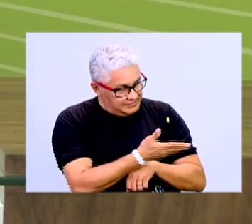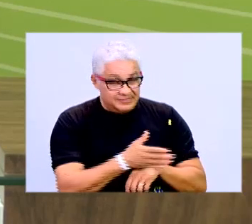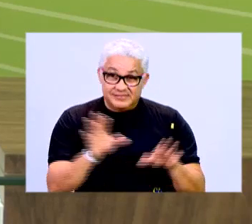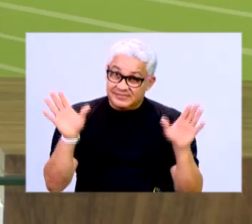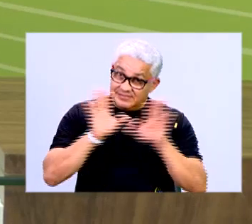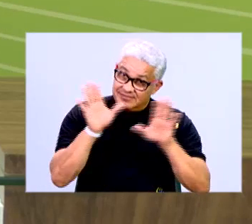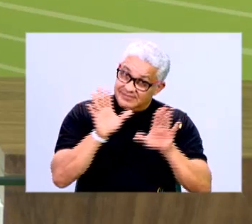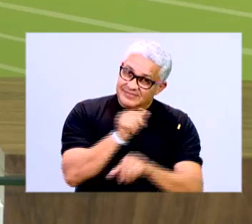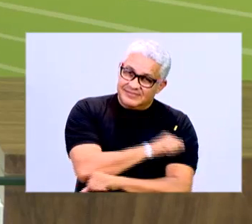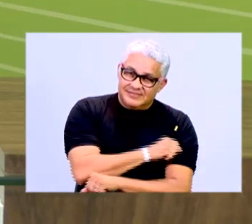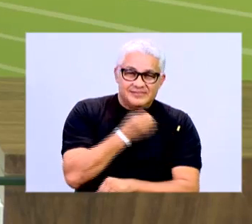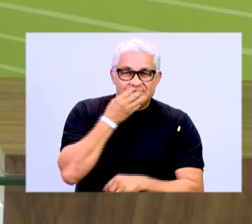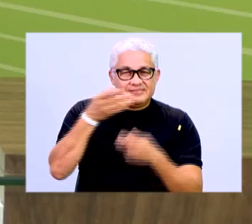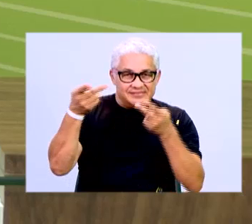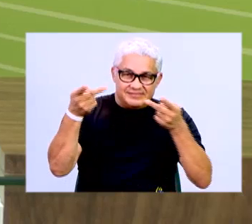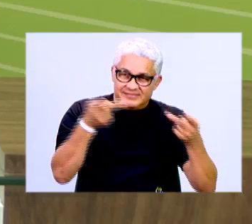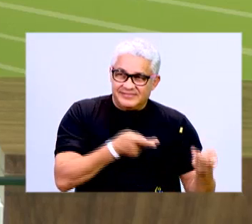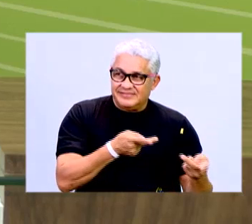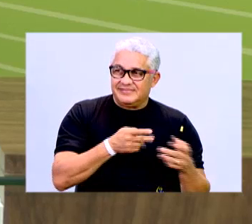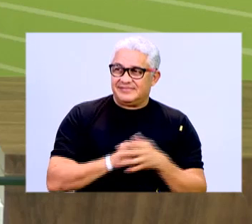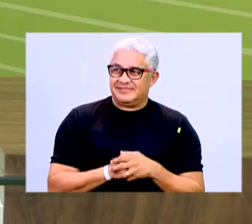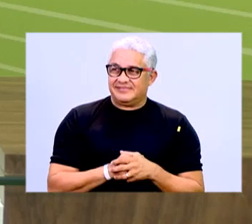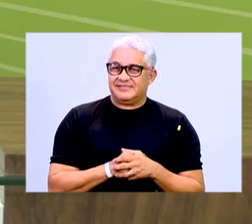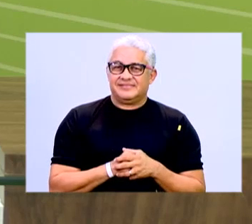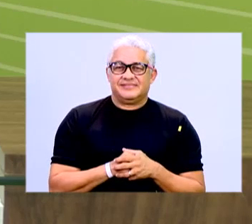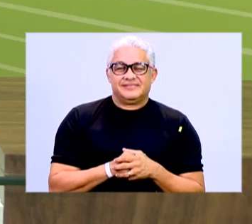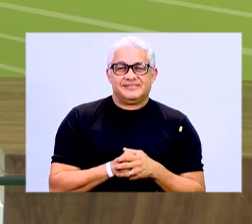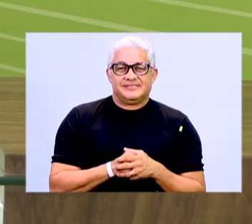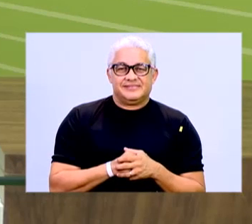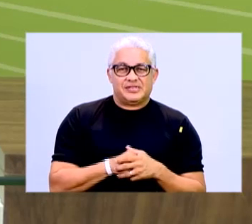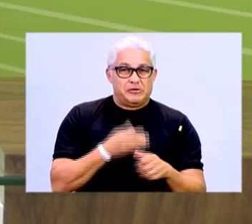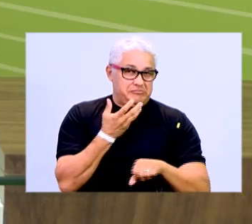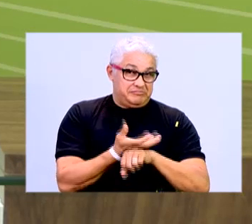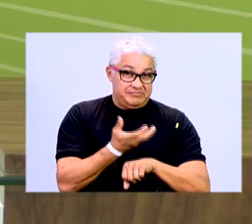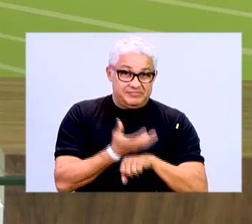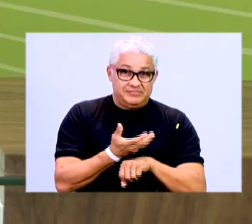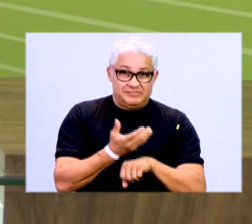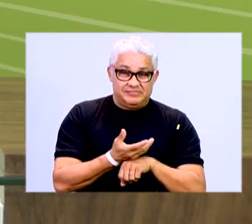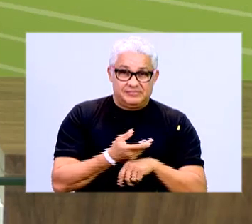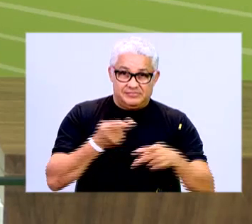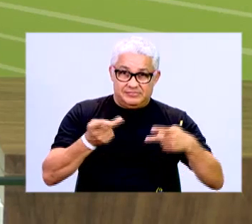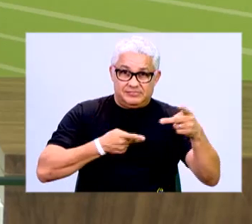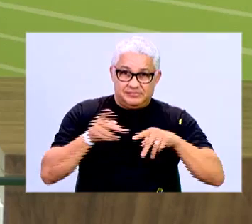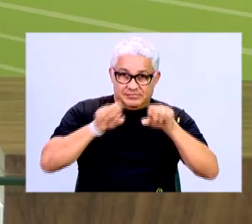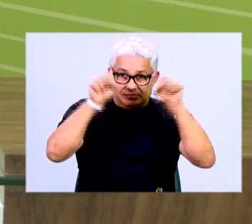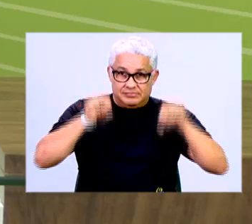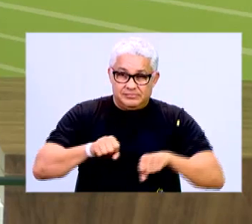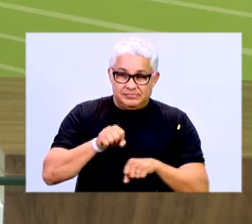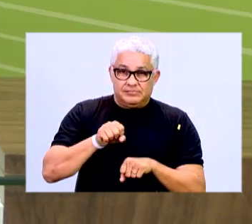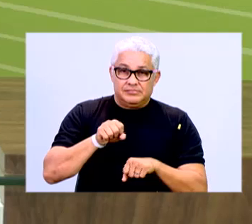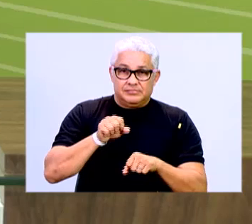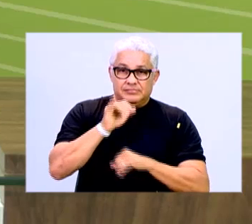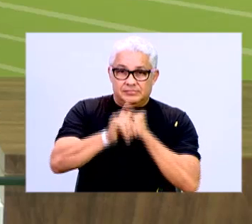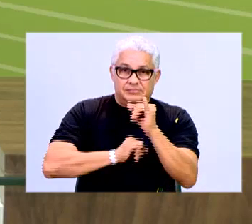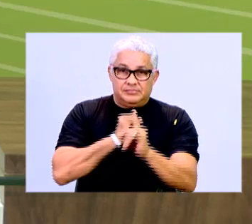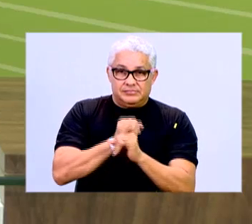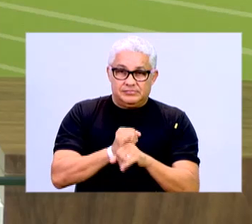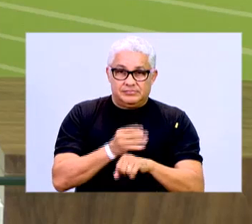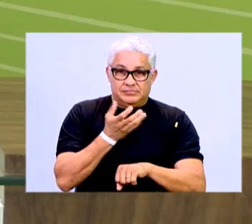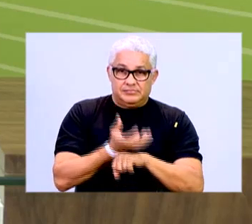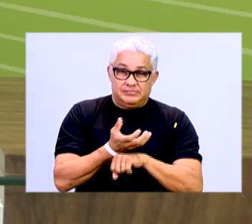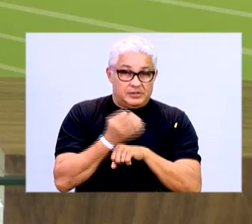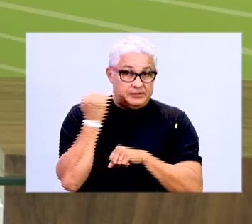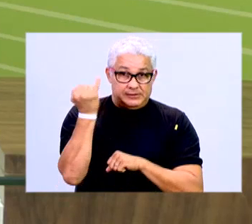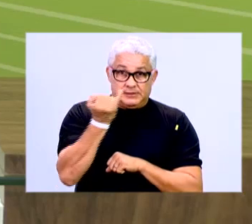Olá, alunos. Sejam bem-vindos a mais essa disciplina, né? Projeto de Sistemas Web. É uma disciplina